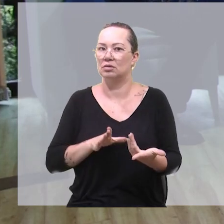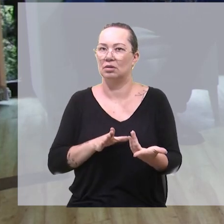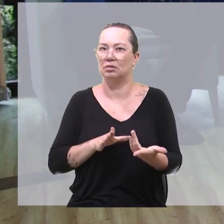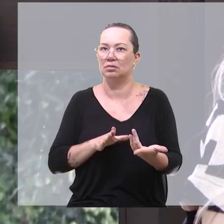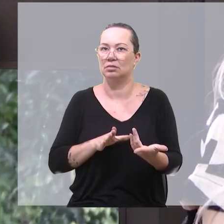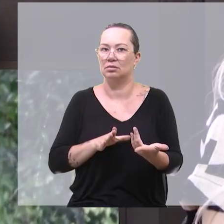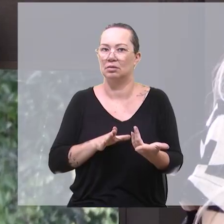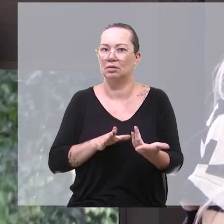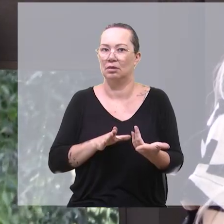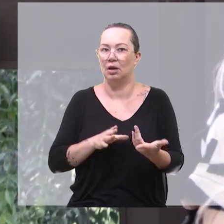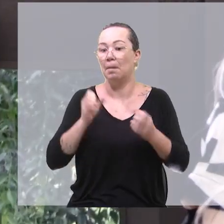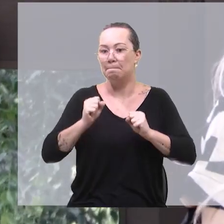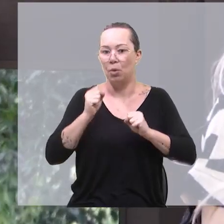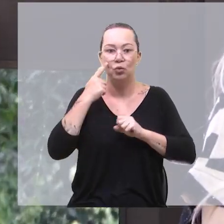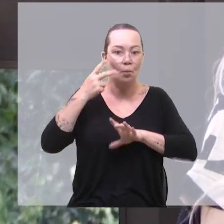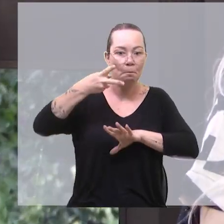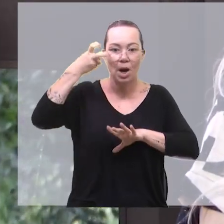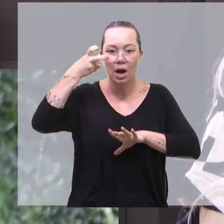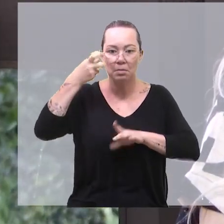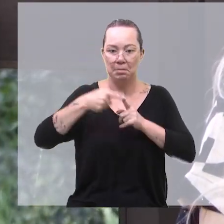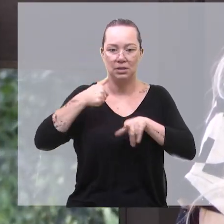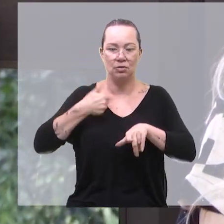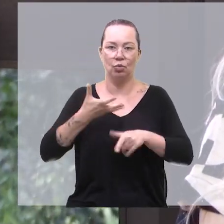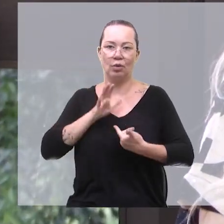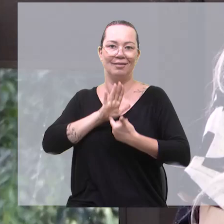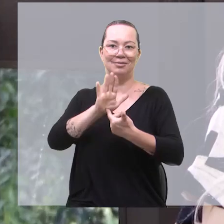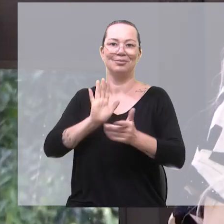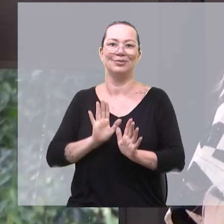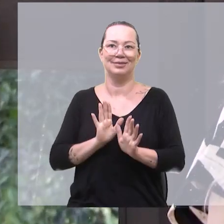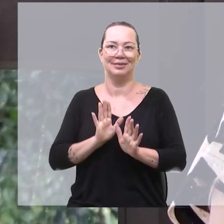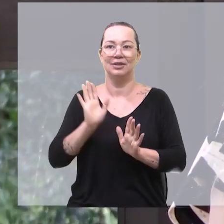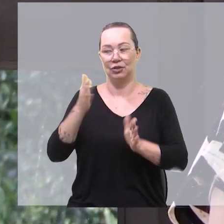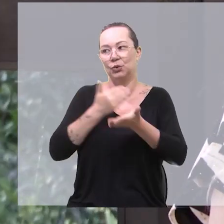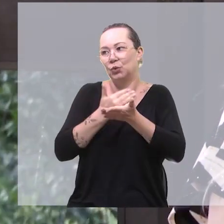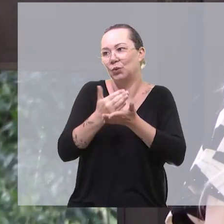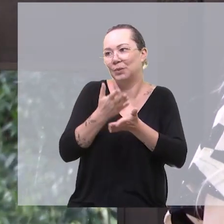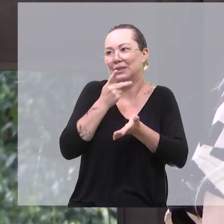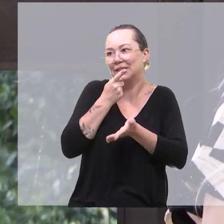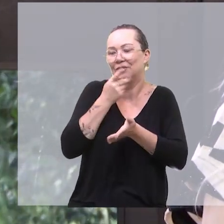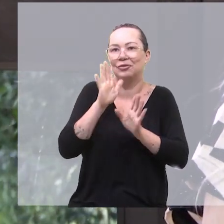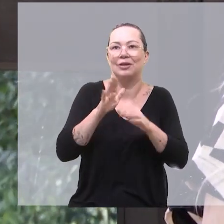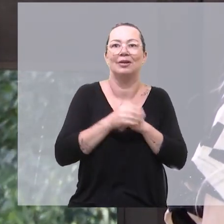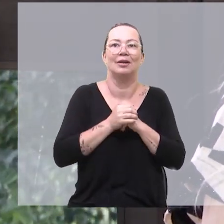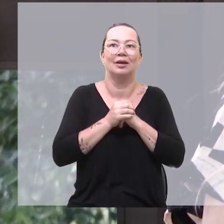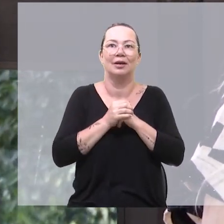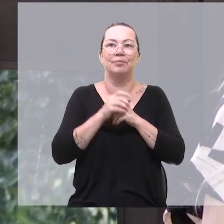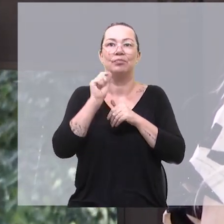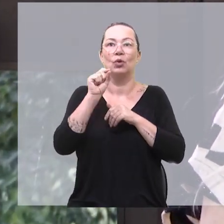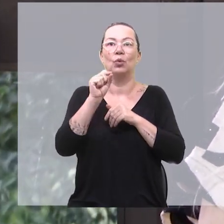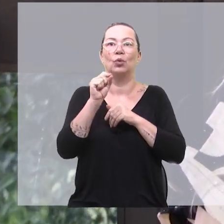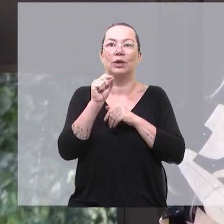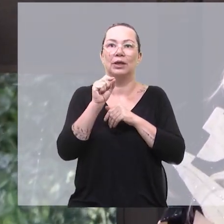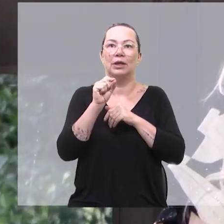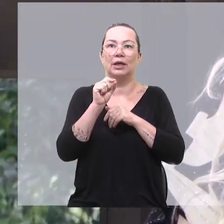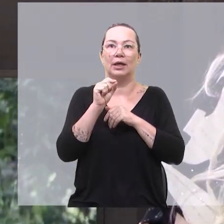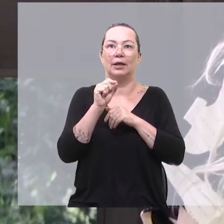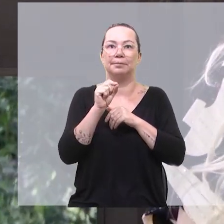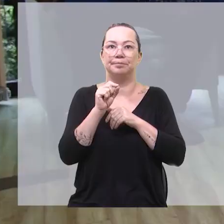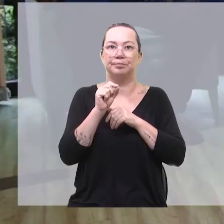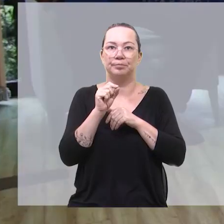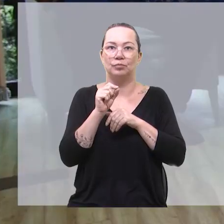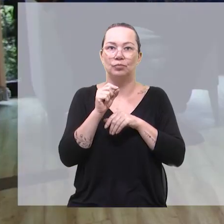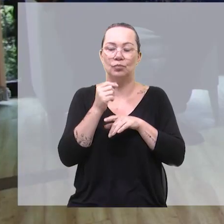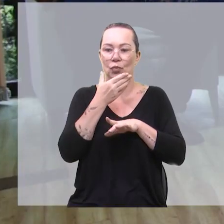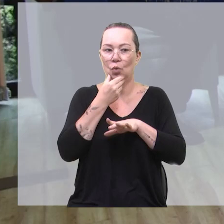que ela seja visível, né? E já que eu comecei a falar, o que o seu